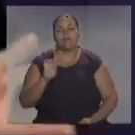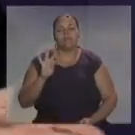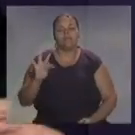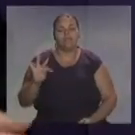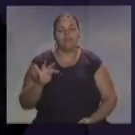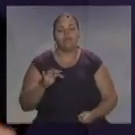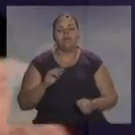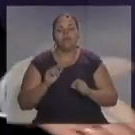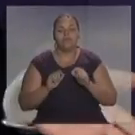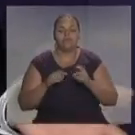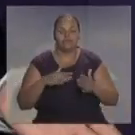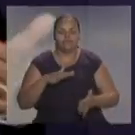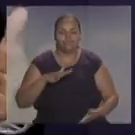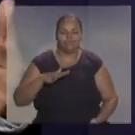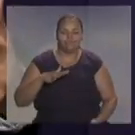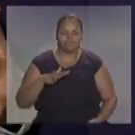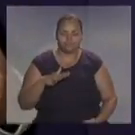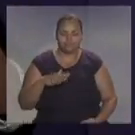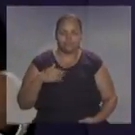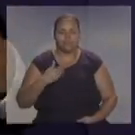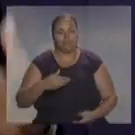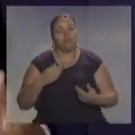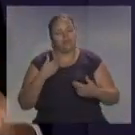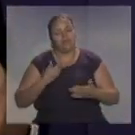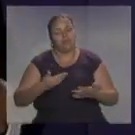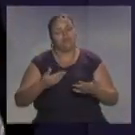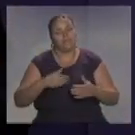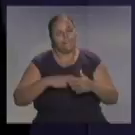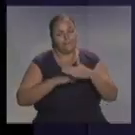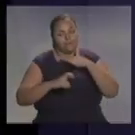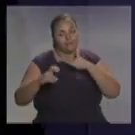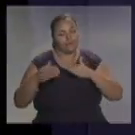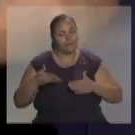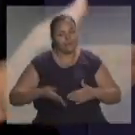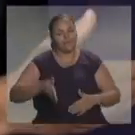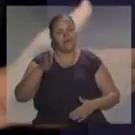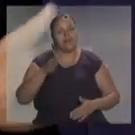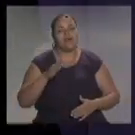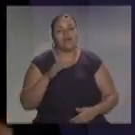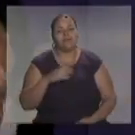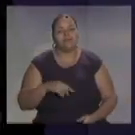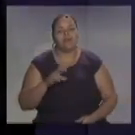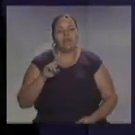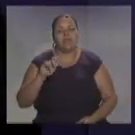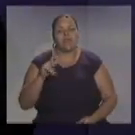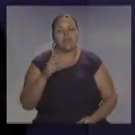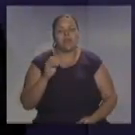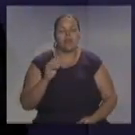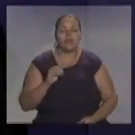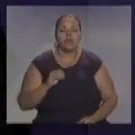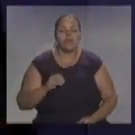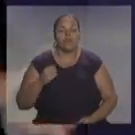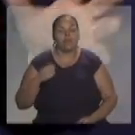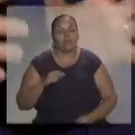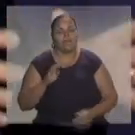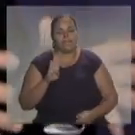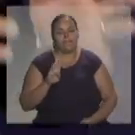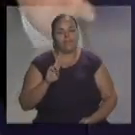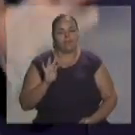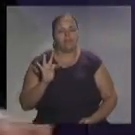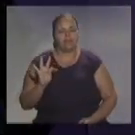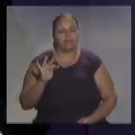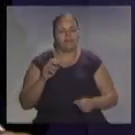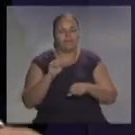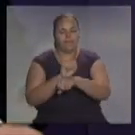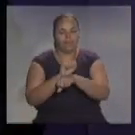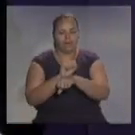que deixa... A nossa a pretensão é de que o metrô chegue até o Recreio dos Bandeirantes. Mas parando no Jardim Oceânico, o BRT